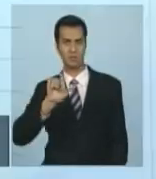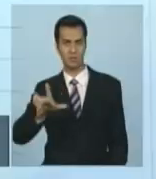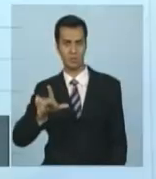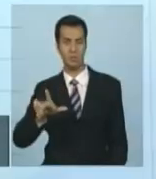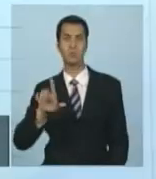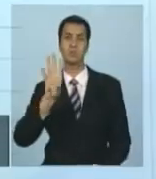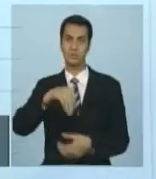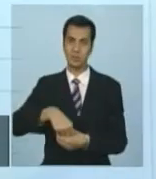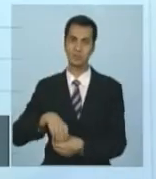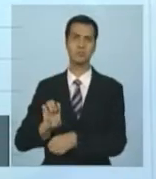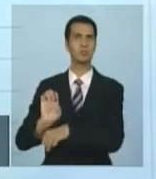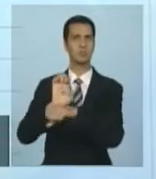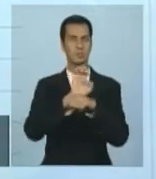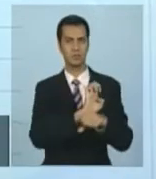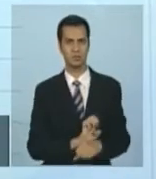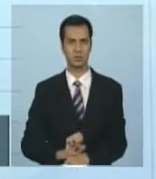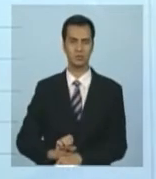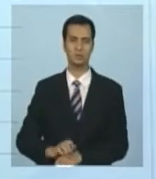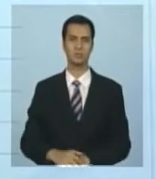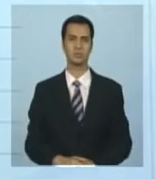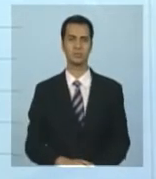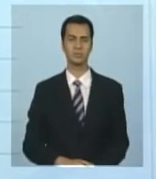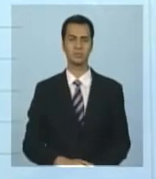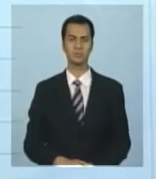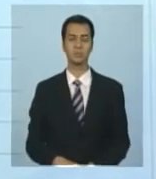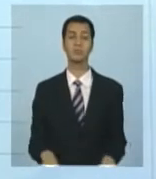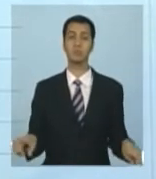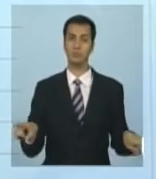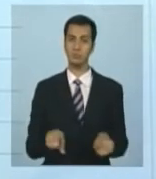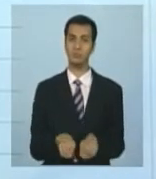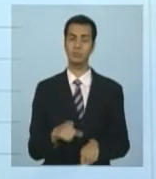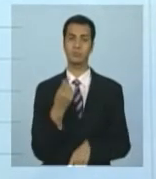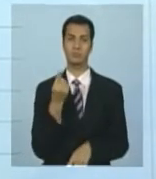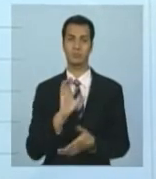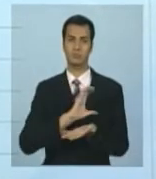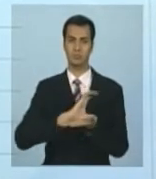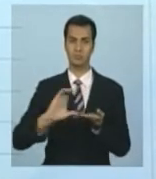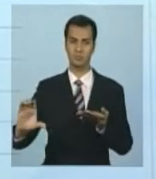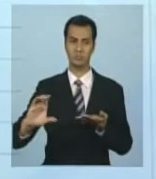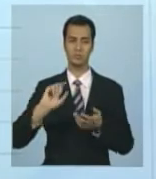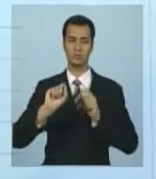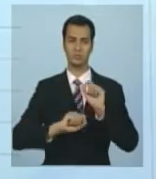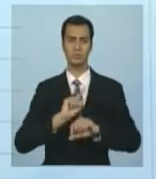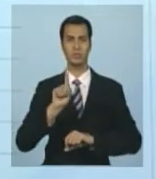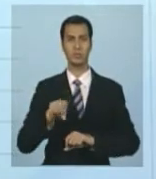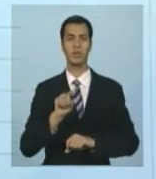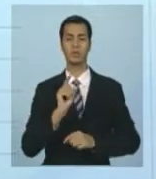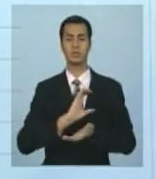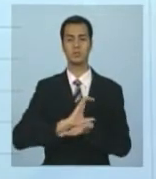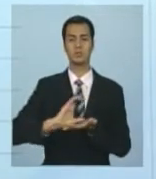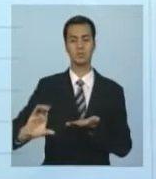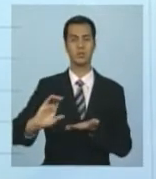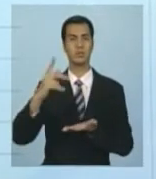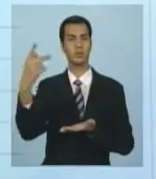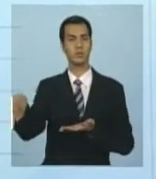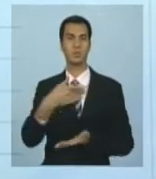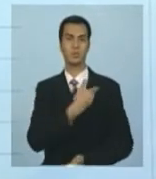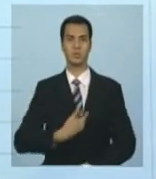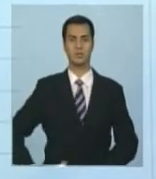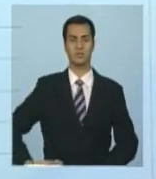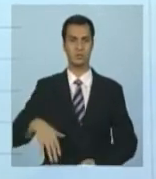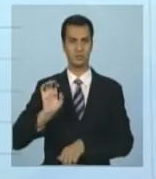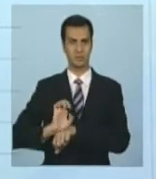e municipais, e o que repassamos para estados e municípios, que totalizam